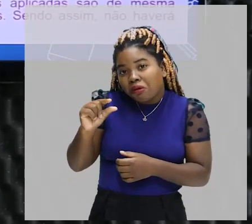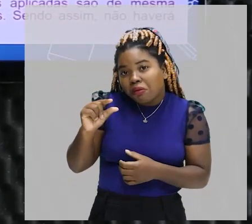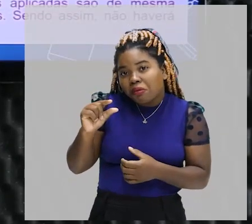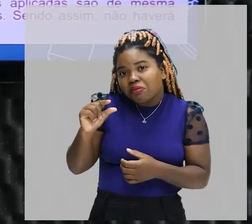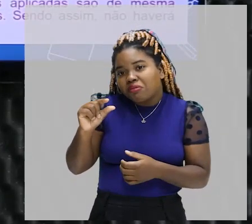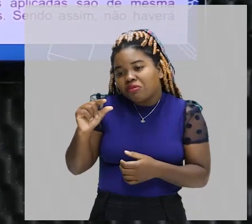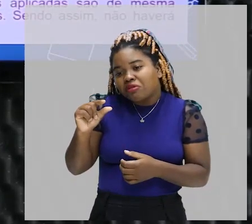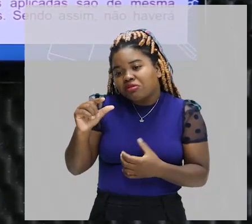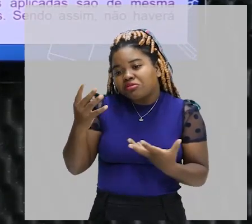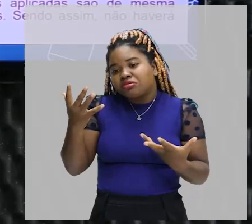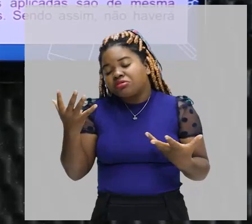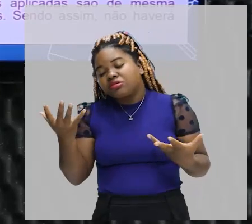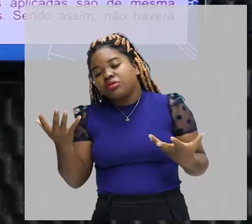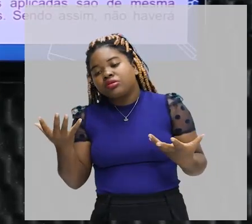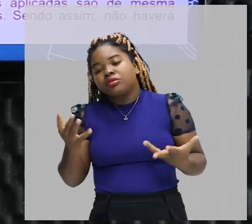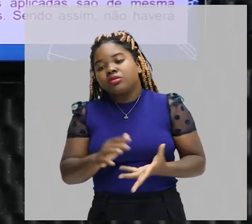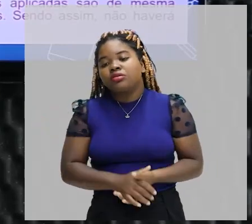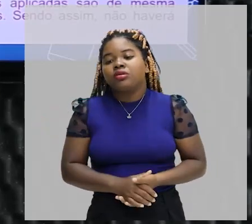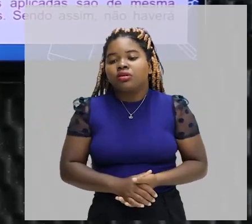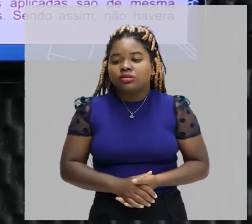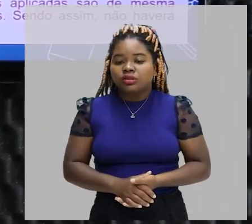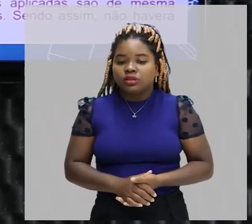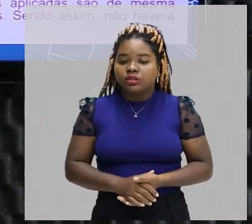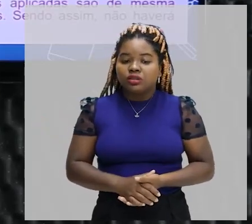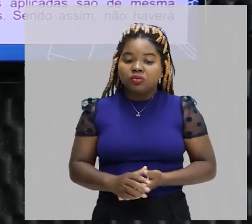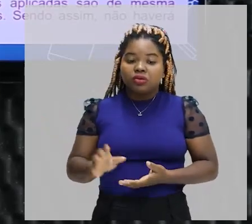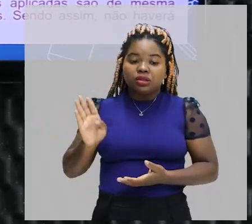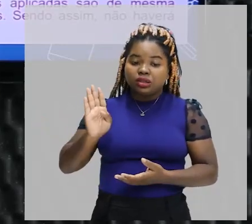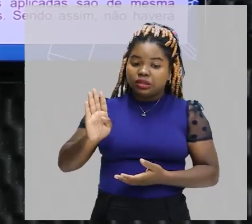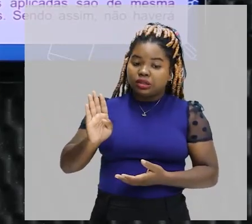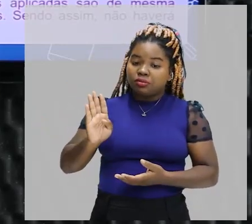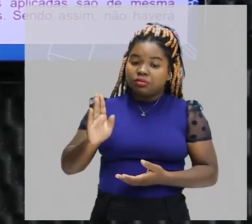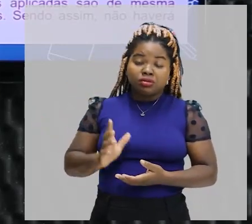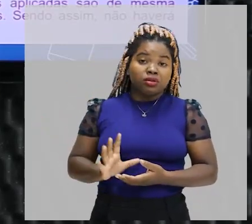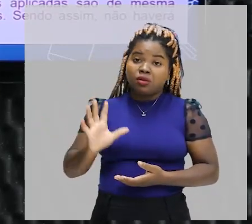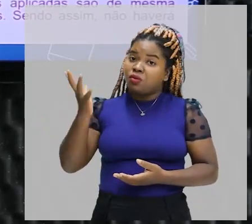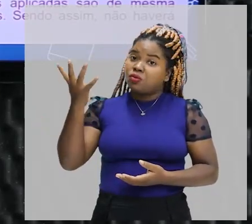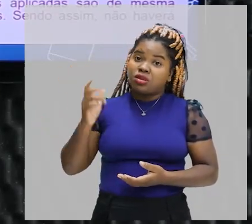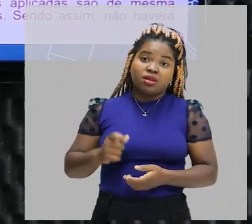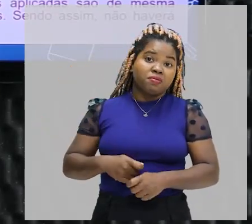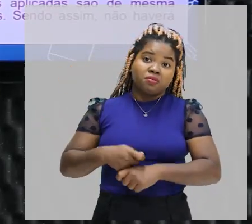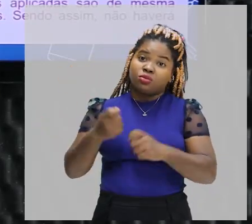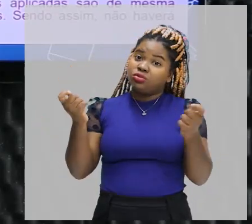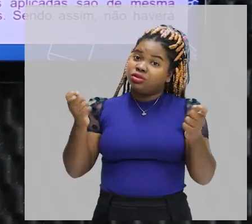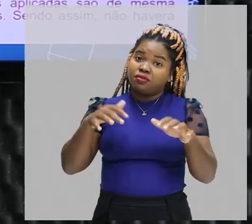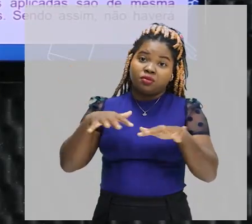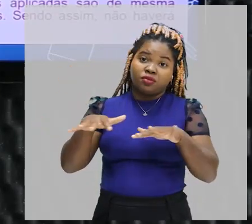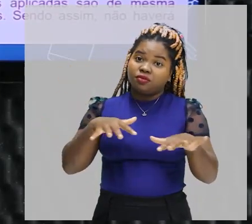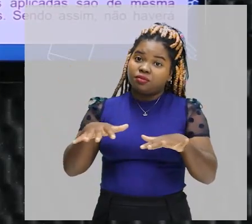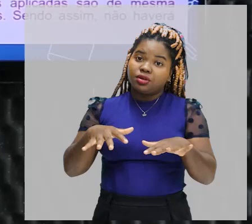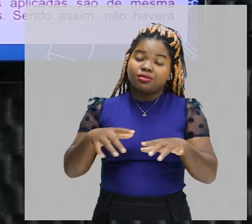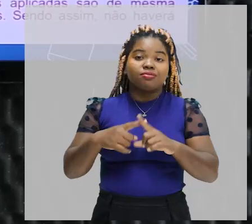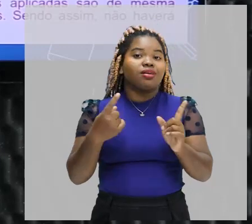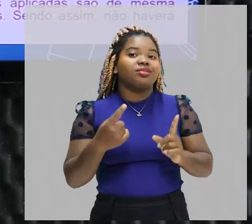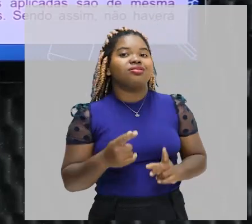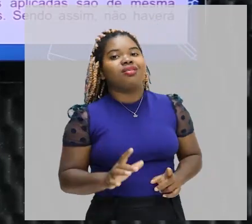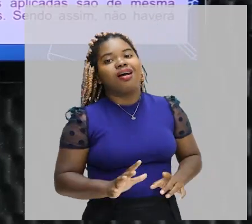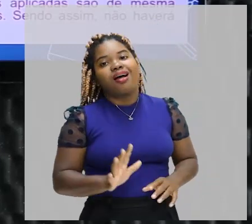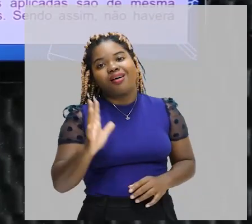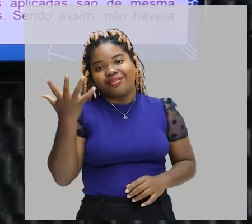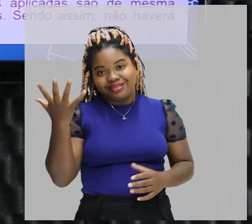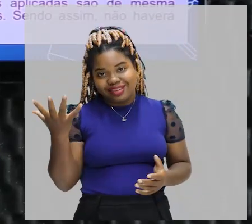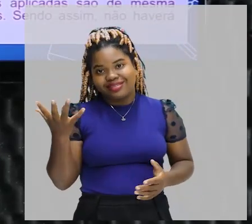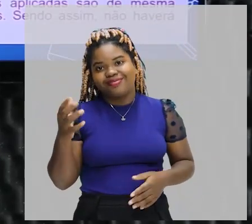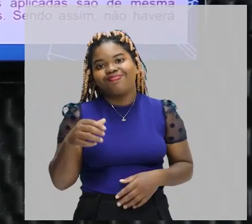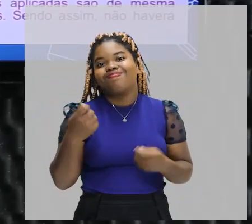tá certo? Então, na lógica da letra B, lá não deveria acontecer o movimento. E acontece. Tá certo? Tem